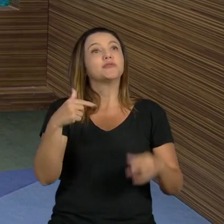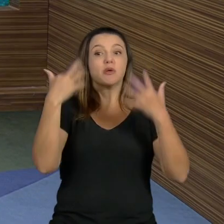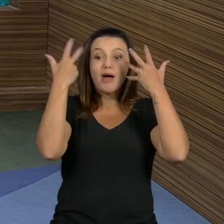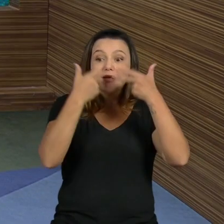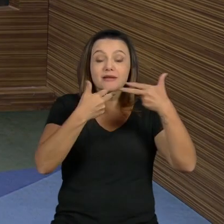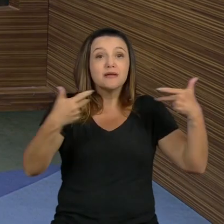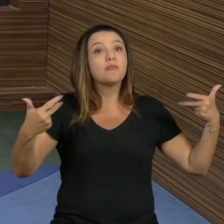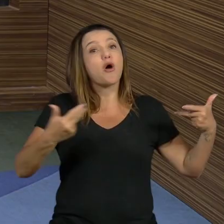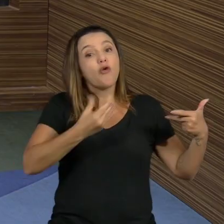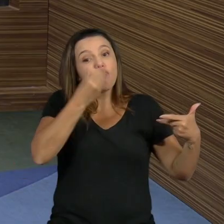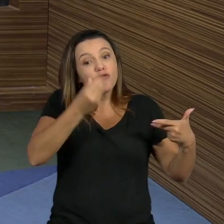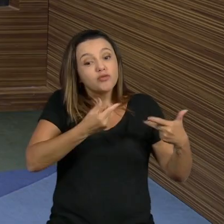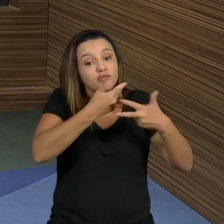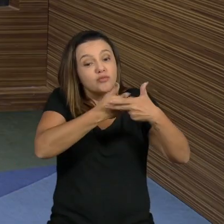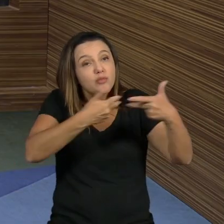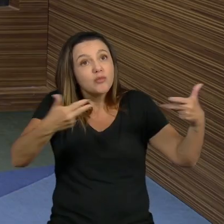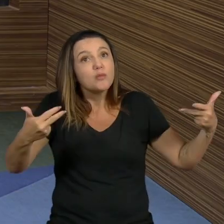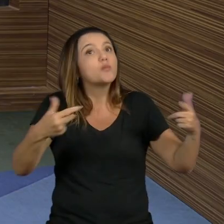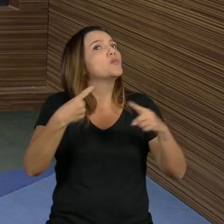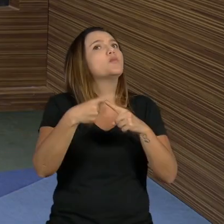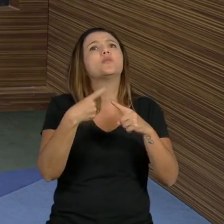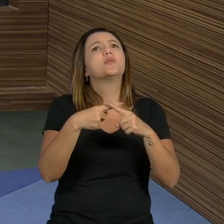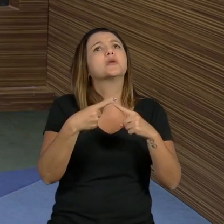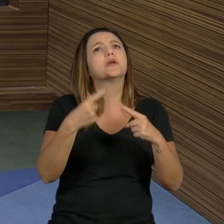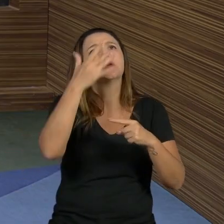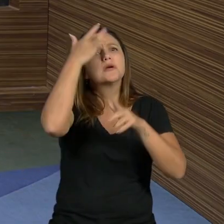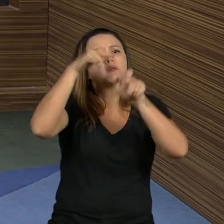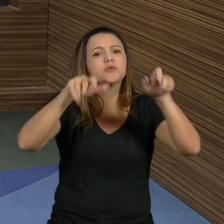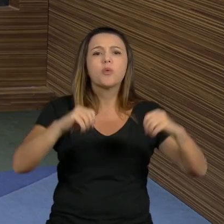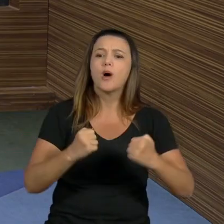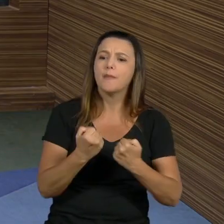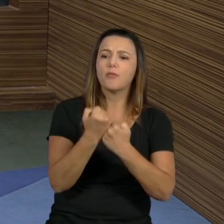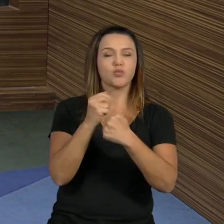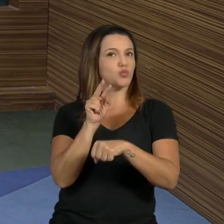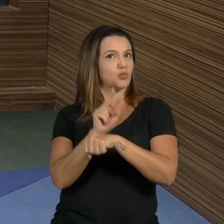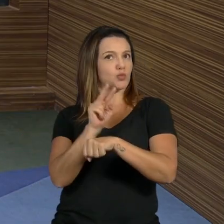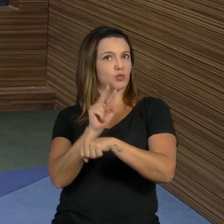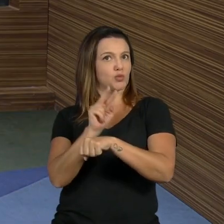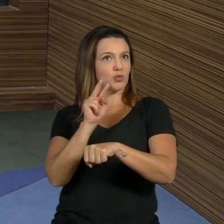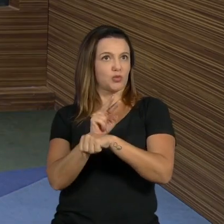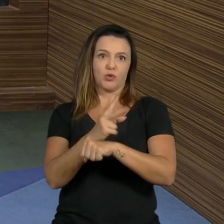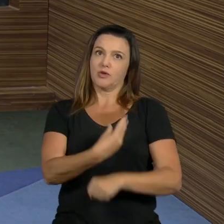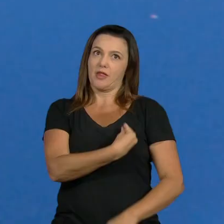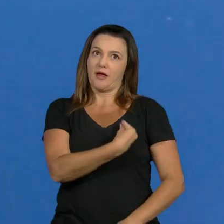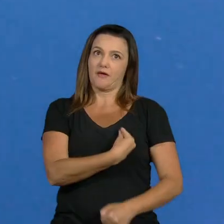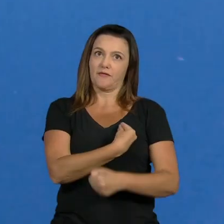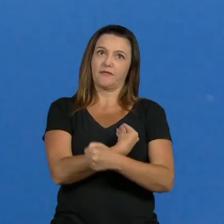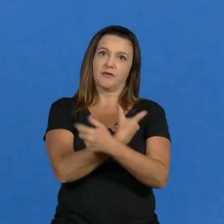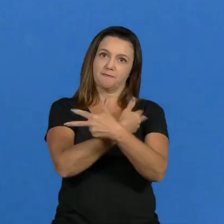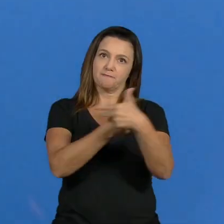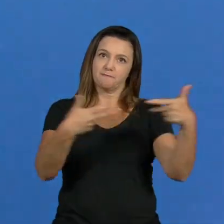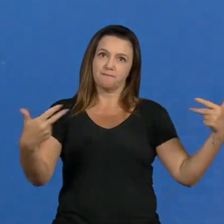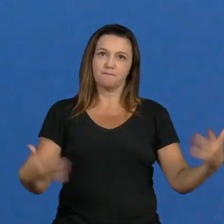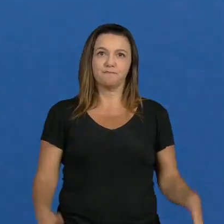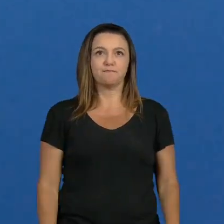flora para que as pessoas passem a dar mais apoio à preservação da vida silvestre.